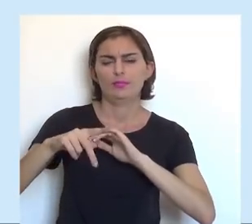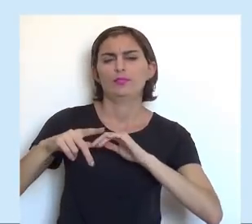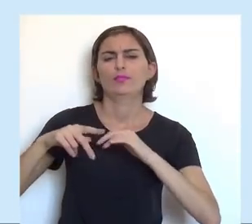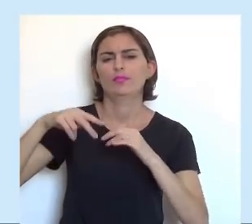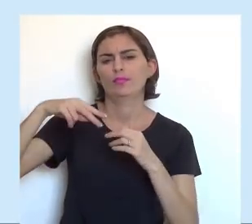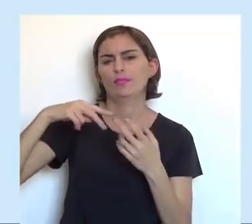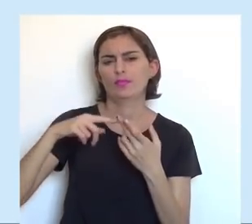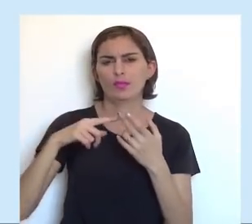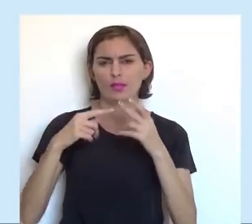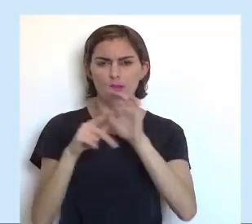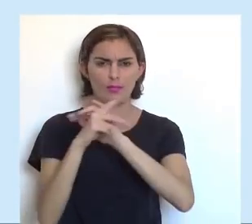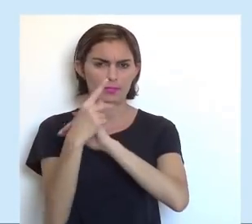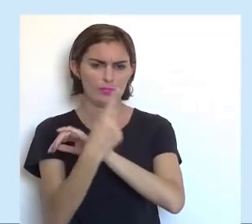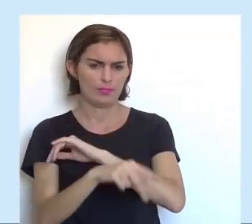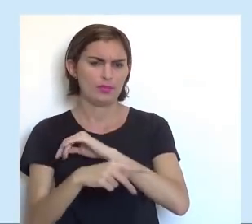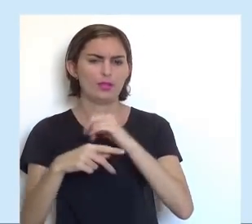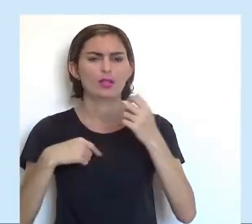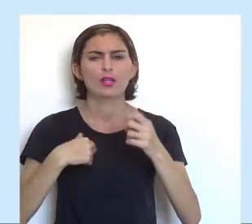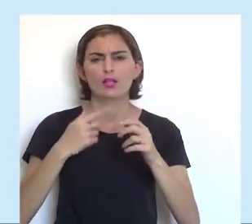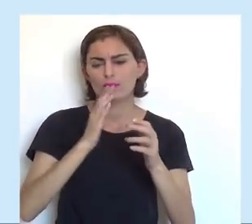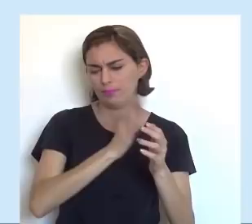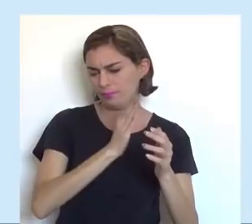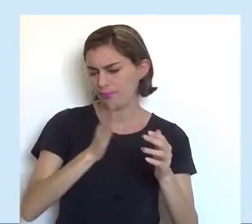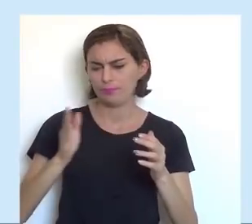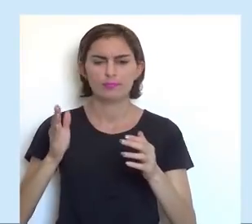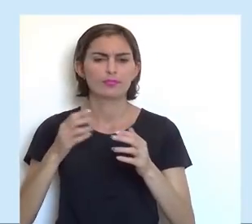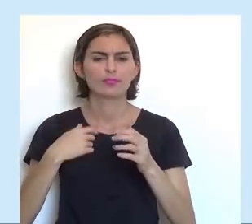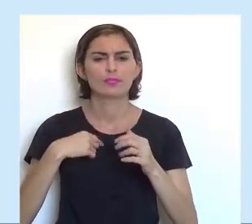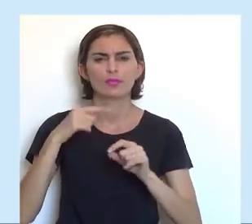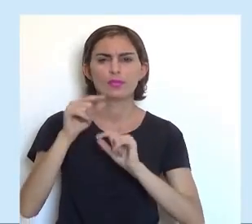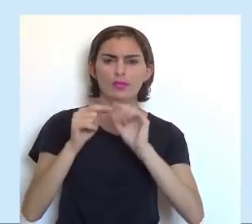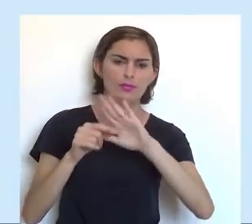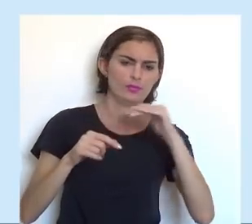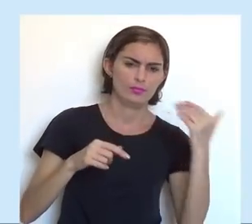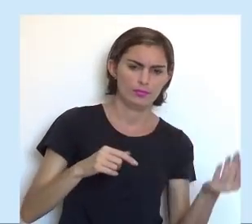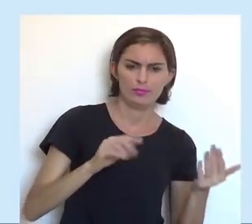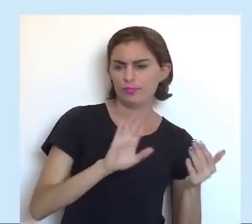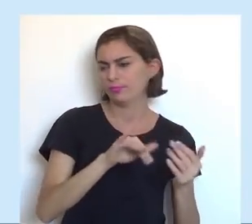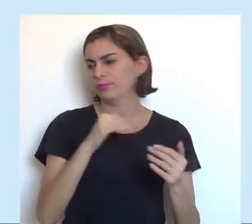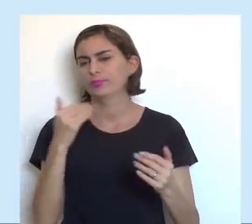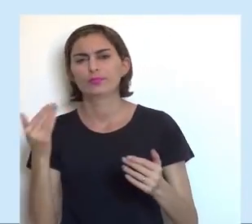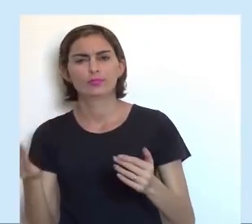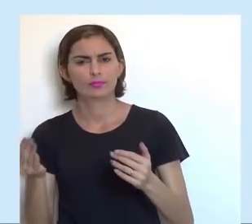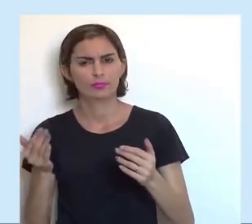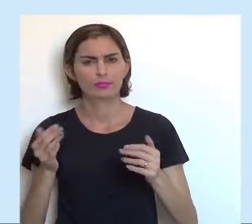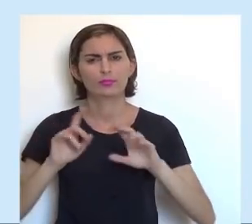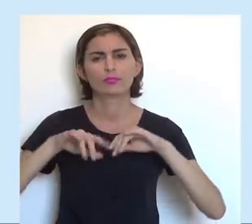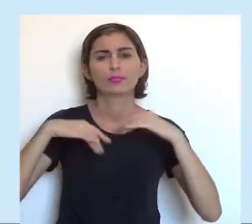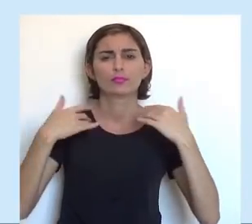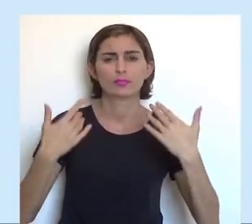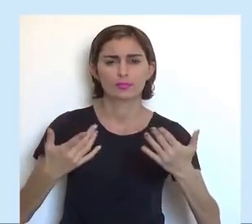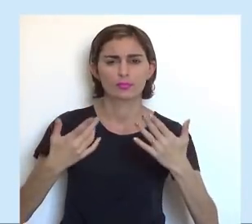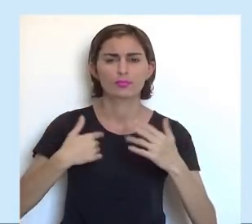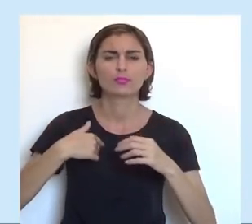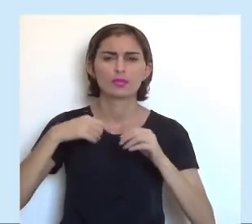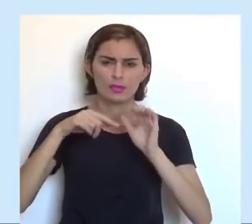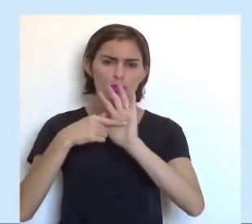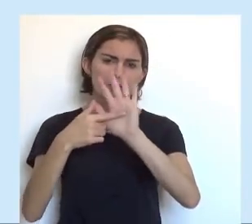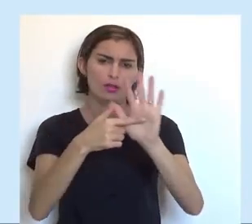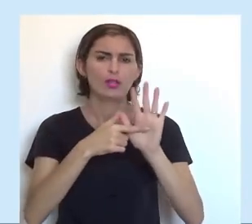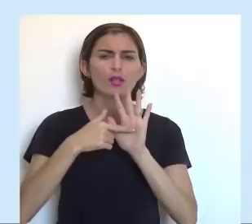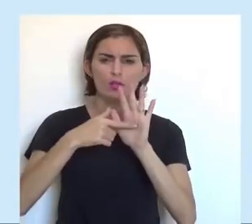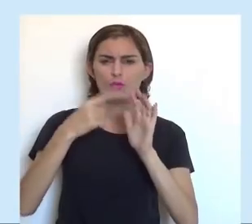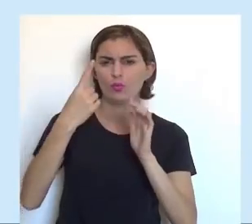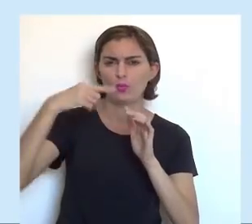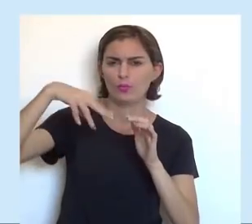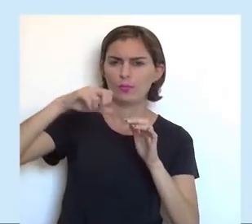desse mero, tá? Dessa parte aqui, várias vezes repetido, aqui para o lado direito, aqui para o lado esquerdo. Então, essa é